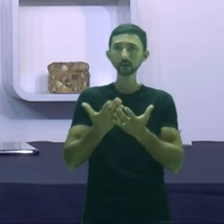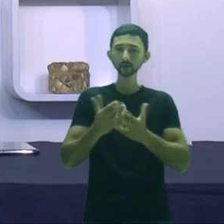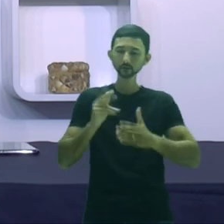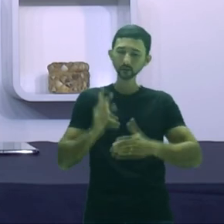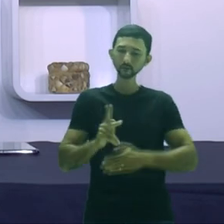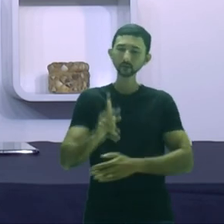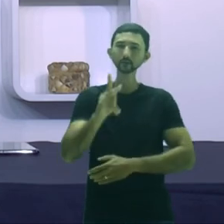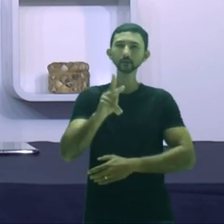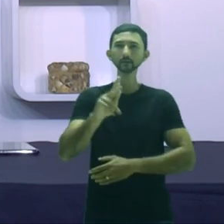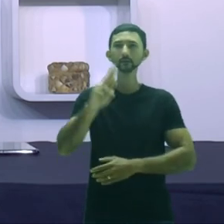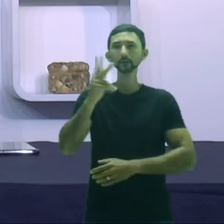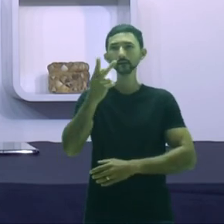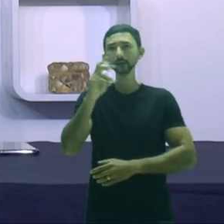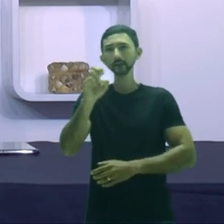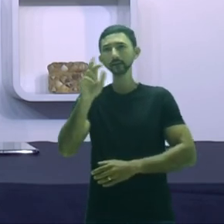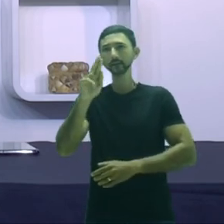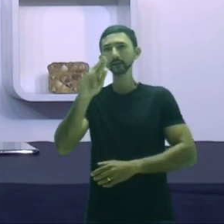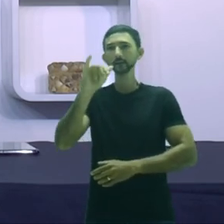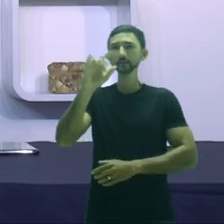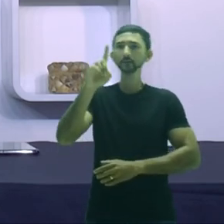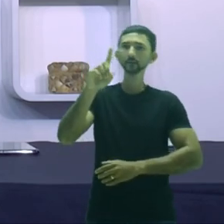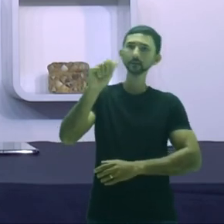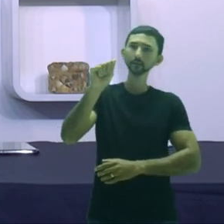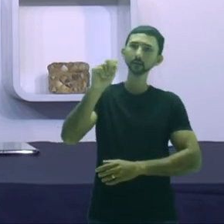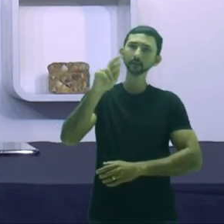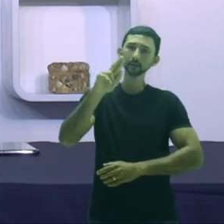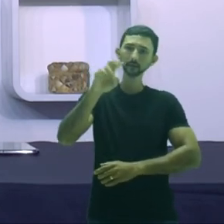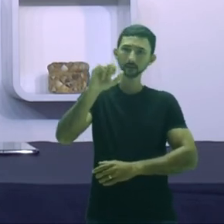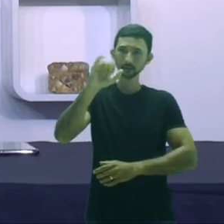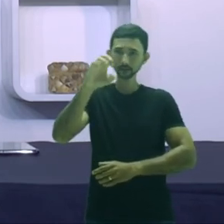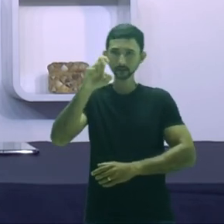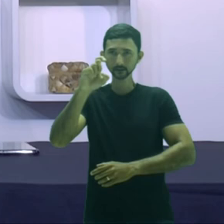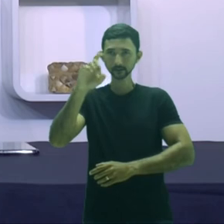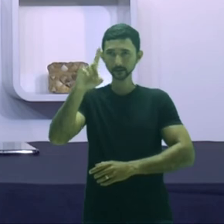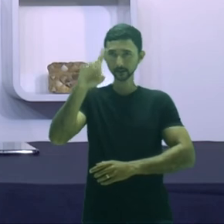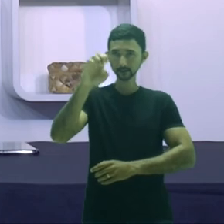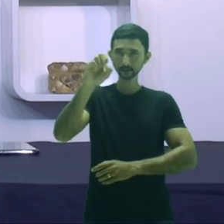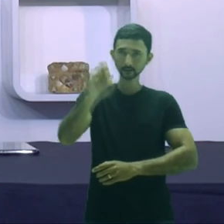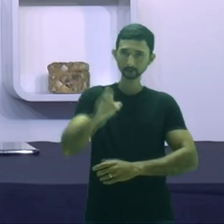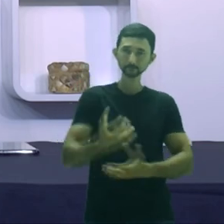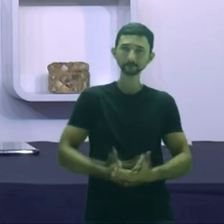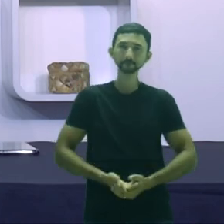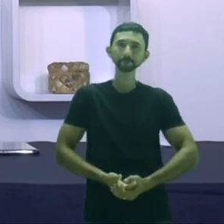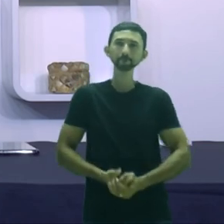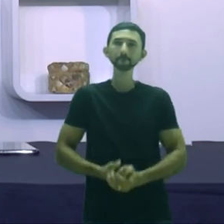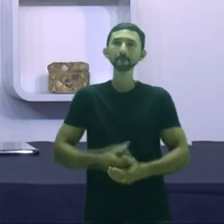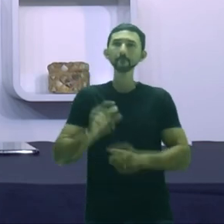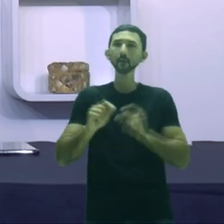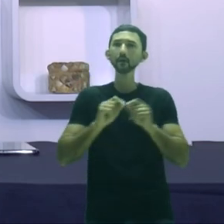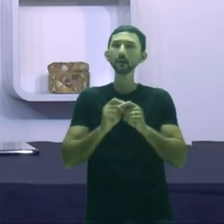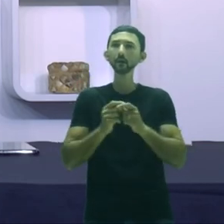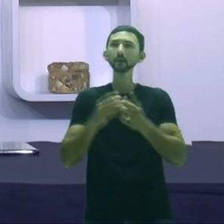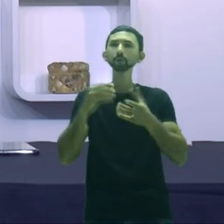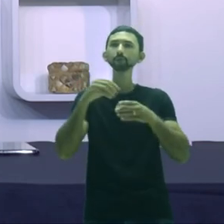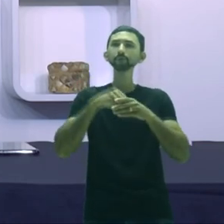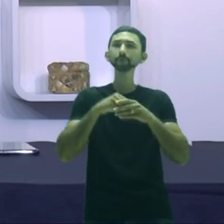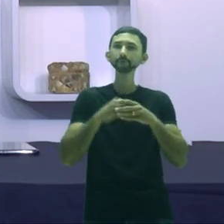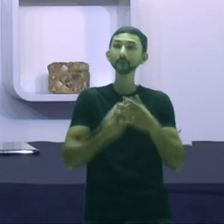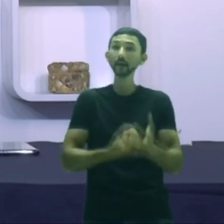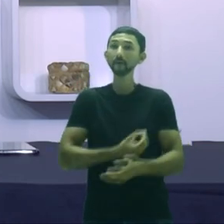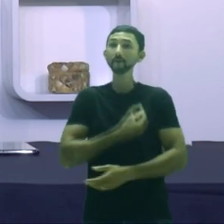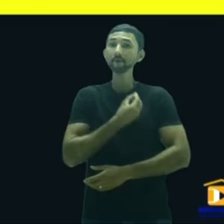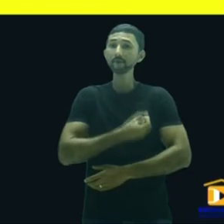a hereditariedade. Pessoal, hereditariedade, ela compreende a unidade temática vida